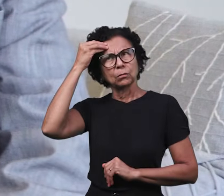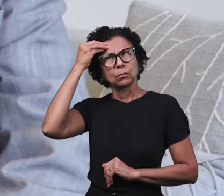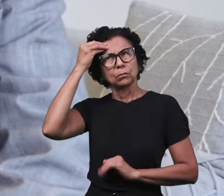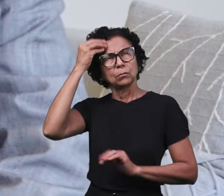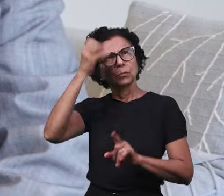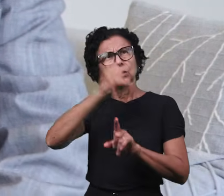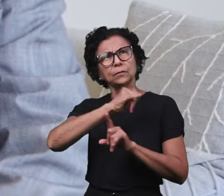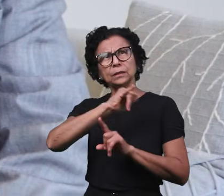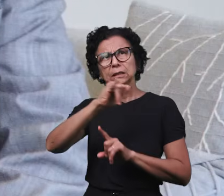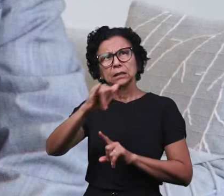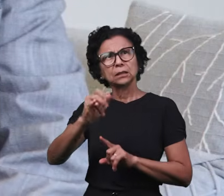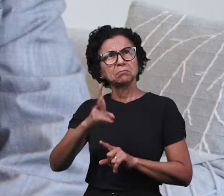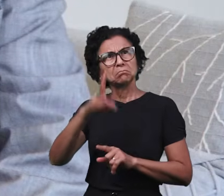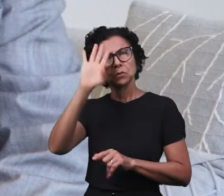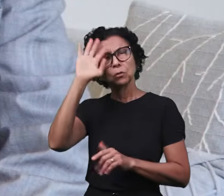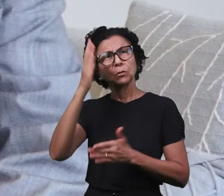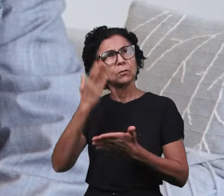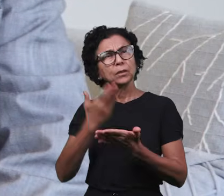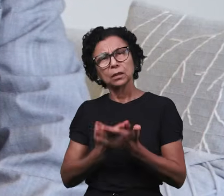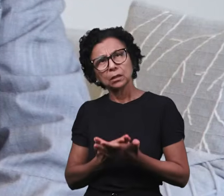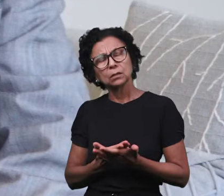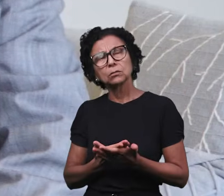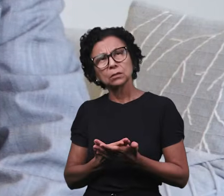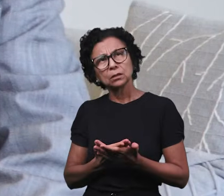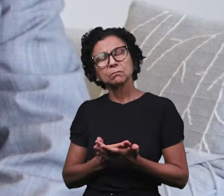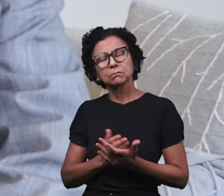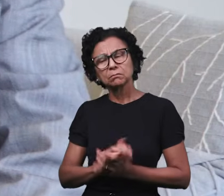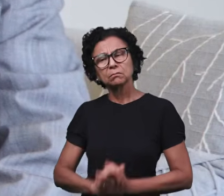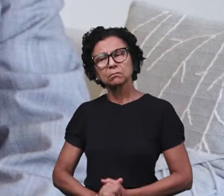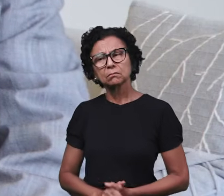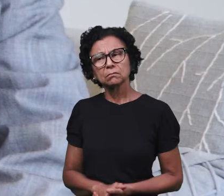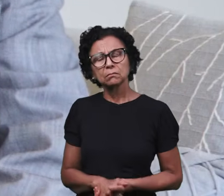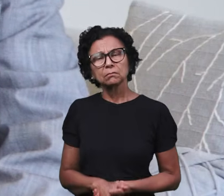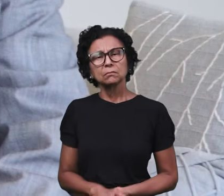viveu confiando nela. Guardou aquilo, né?